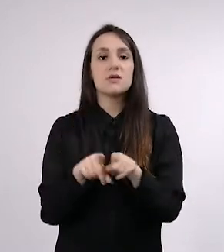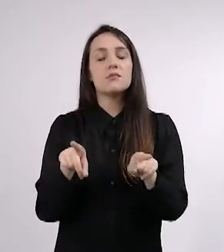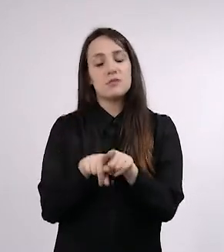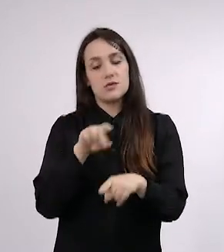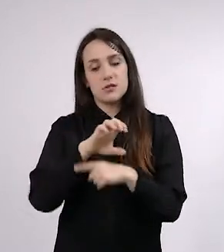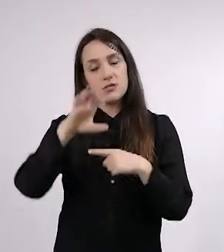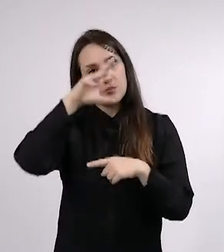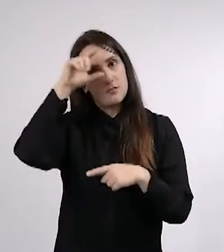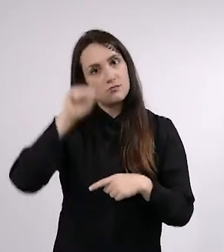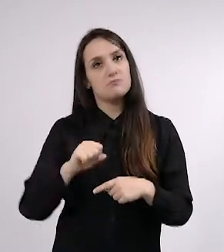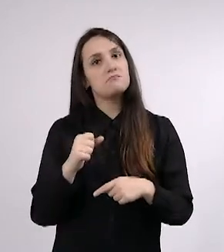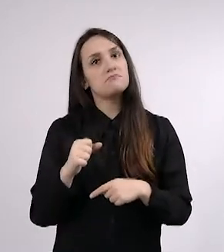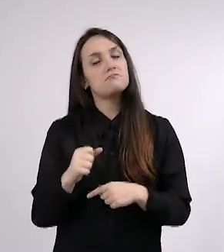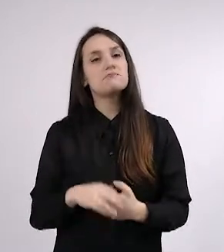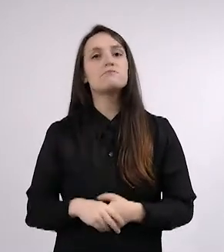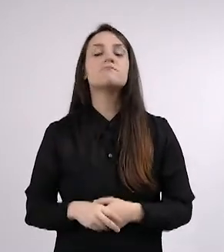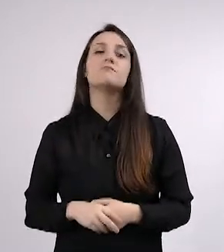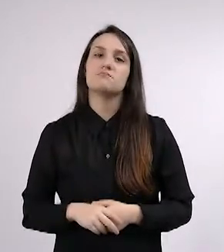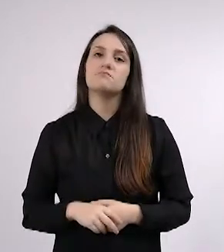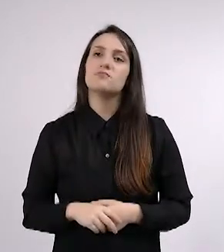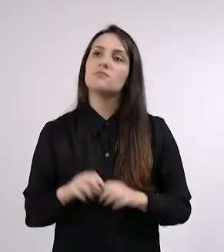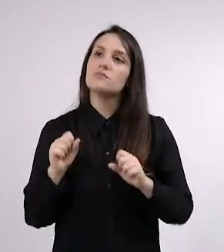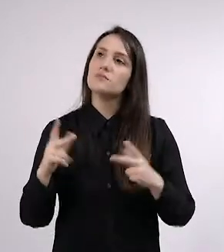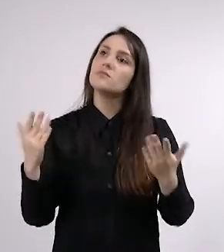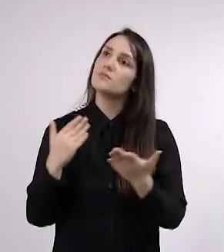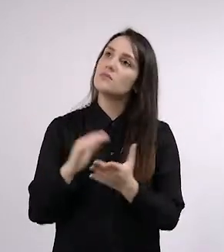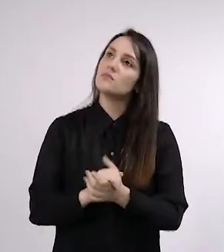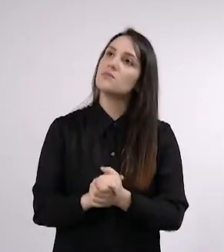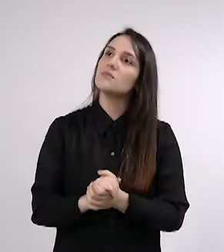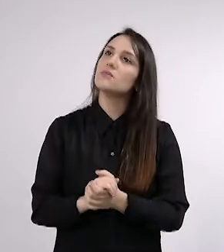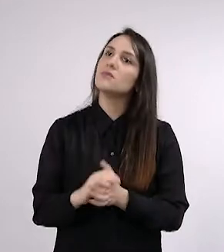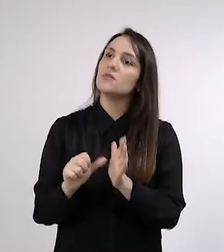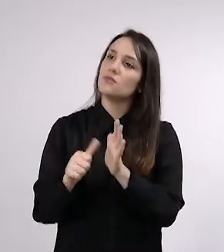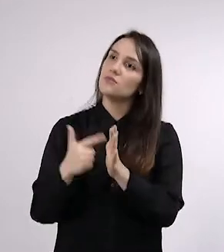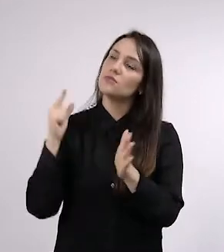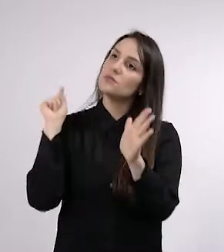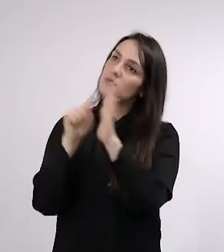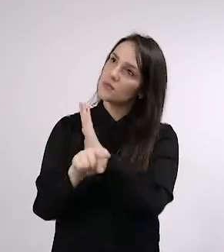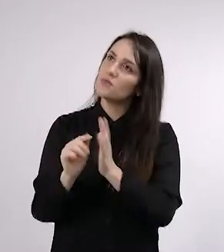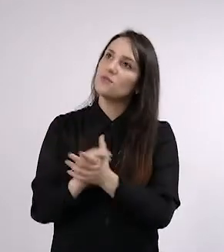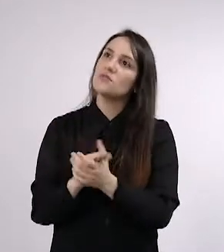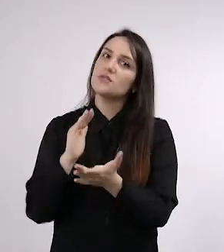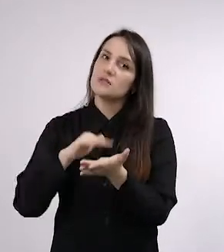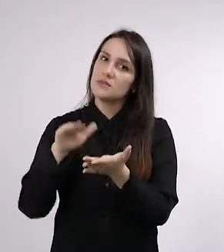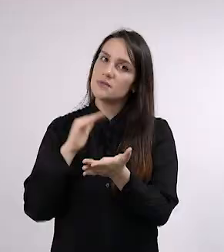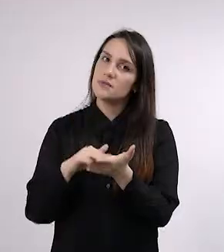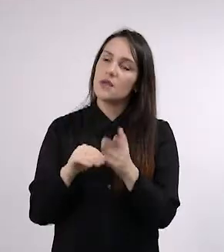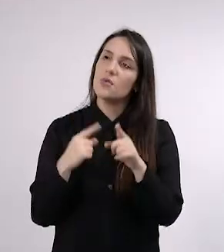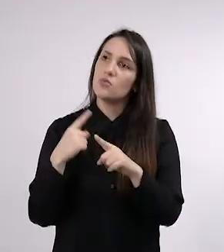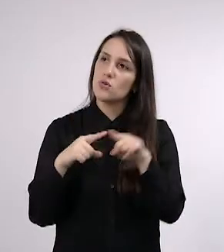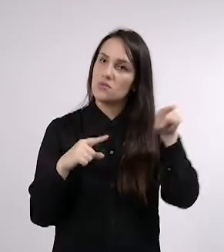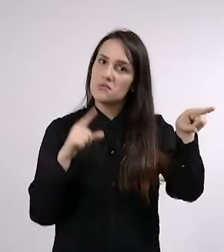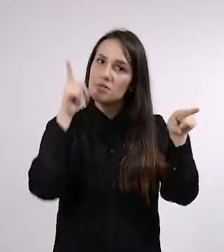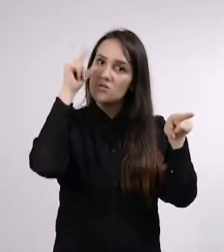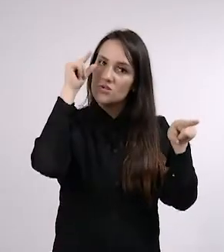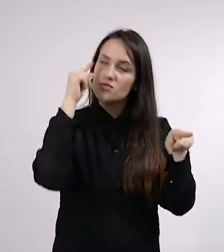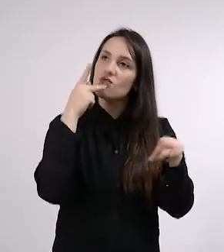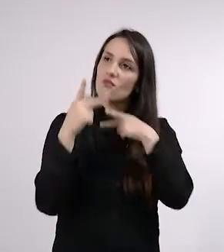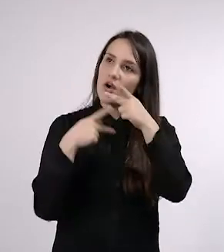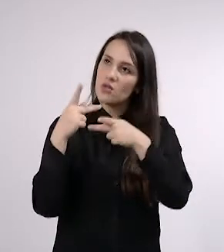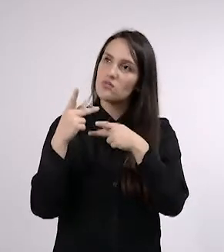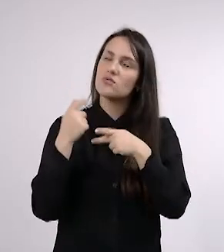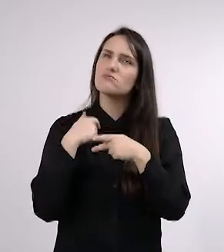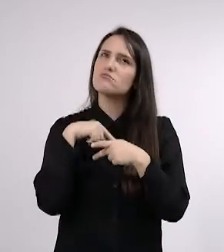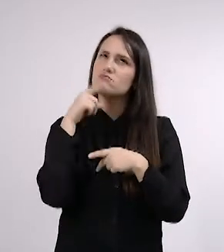Sul. Está bem encaminhado esse debate. Maravilha. Secretário, duas perguntas. Me veio agora com a fala do nosso querido